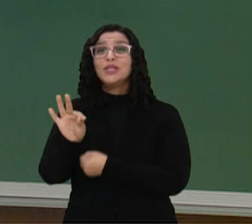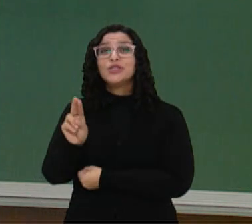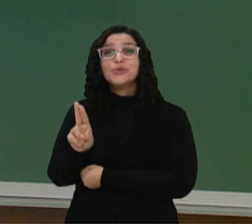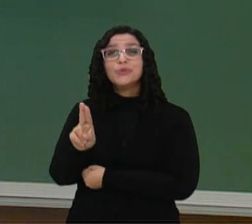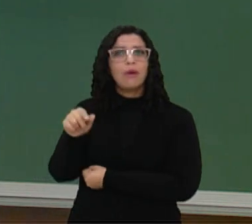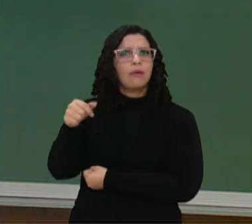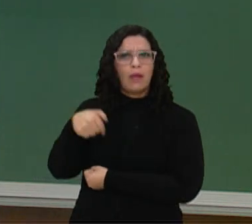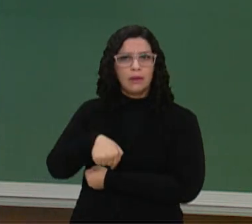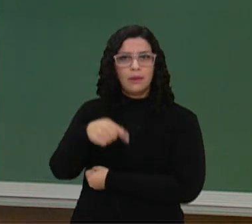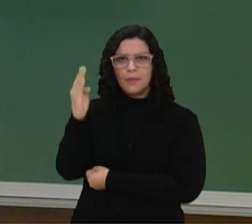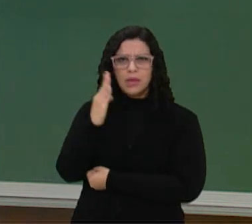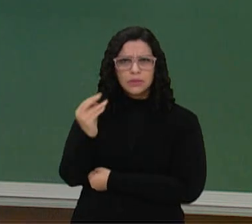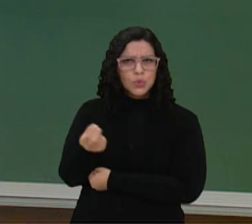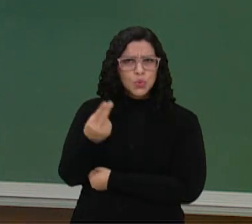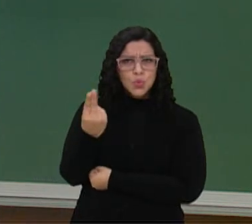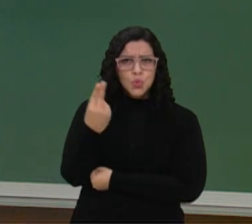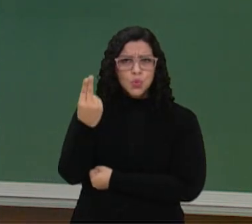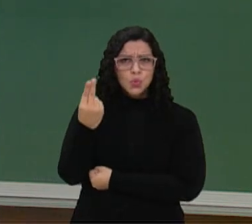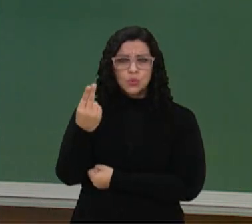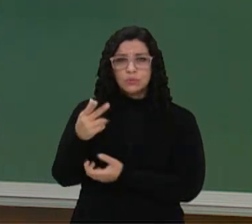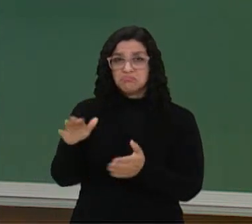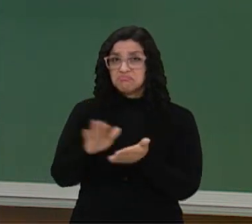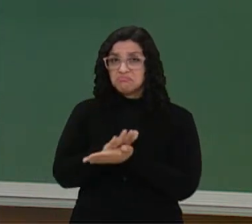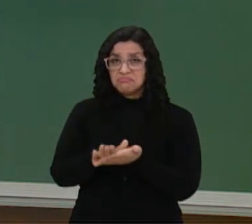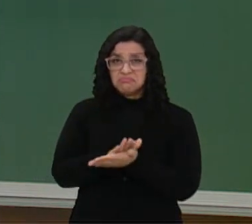dia? Veja a possibilidade de resposta.